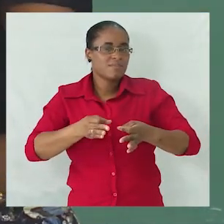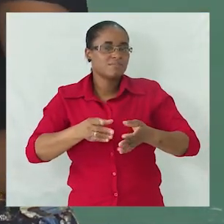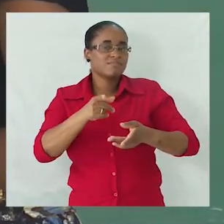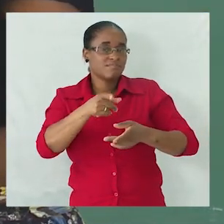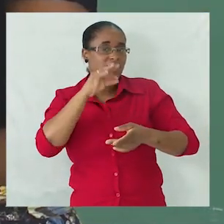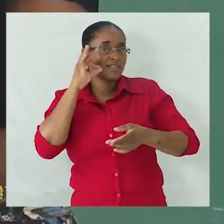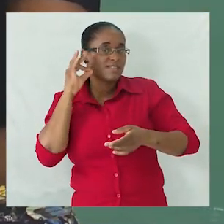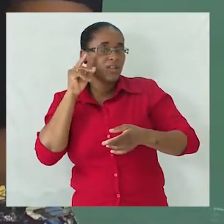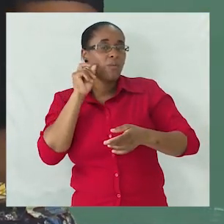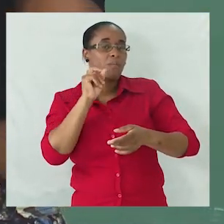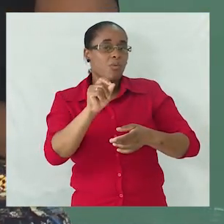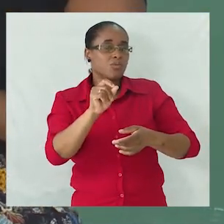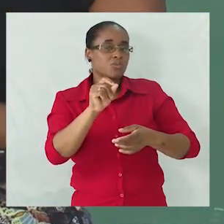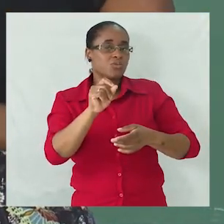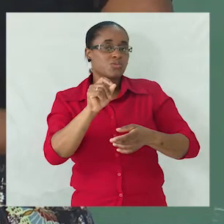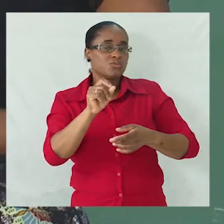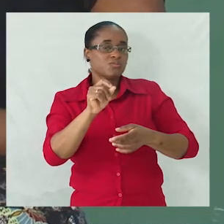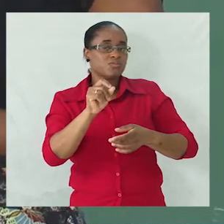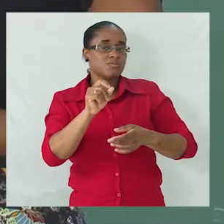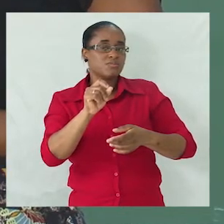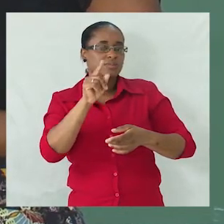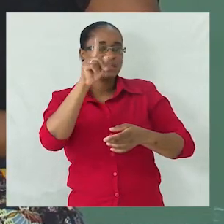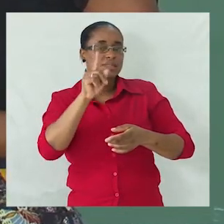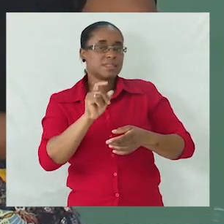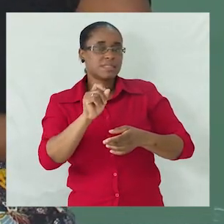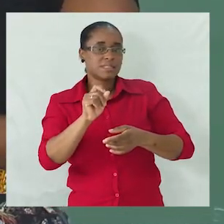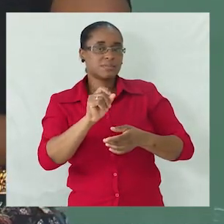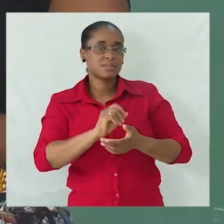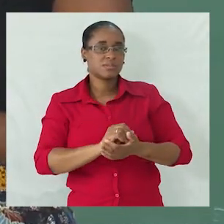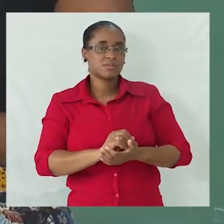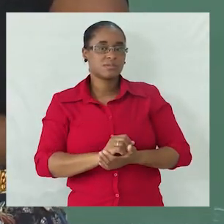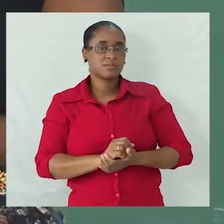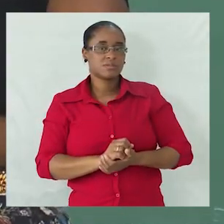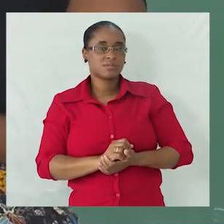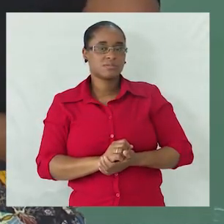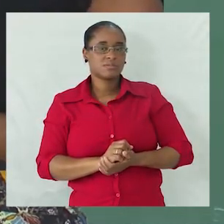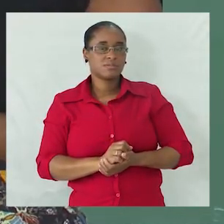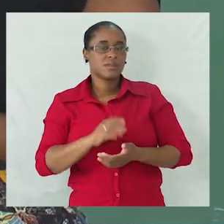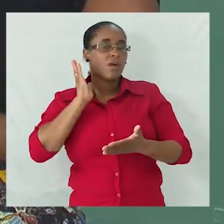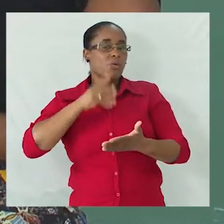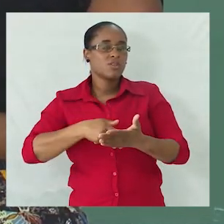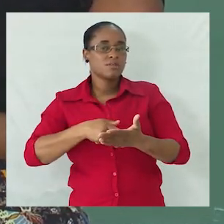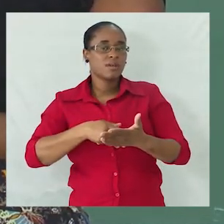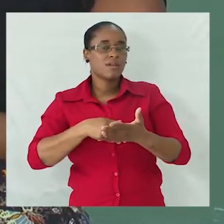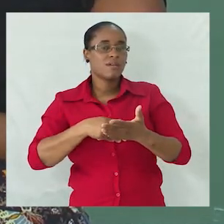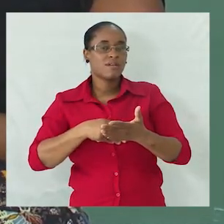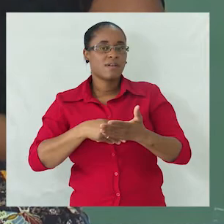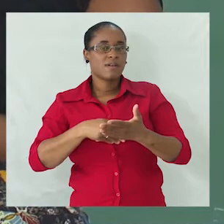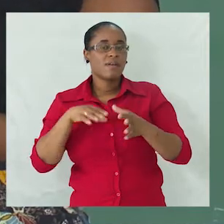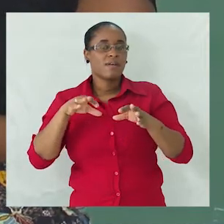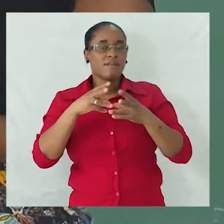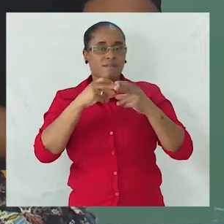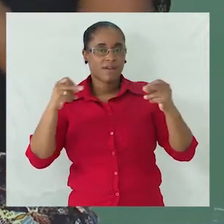sinalizada com um ponto de exclamação. A última frase, a frase